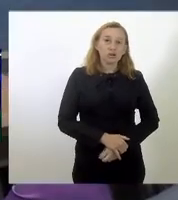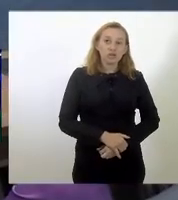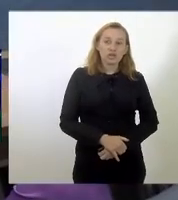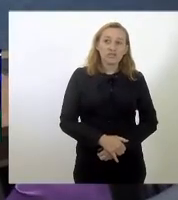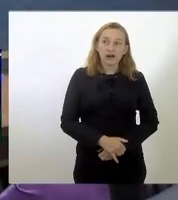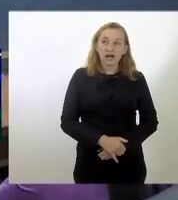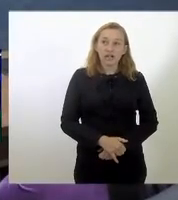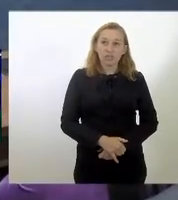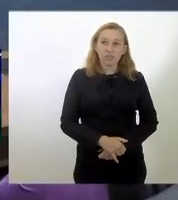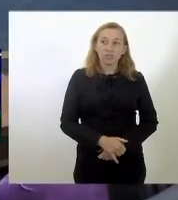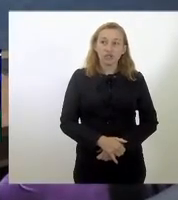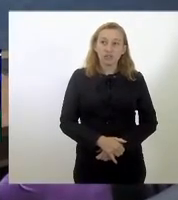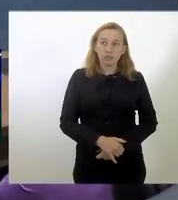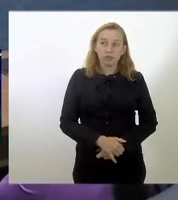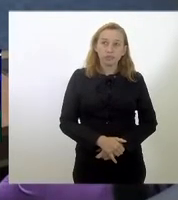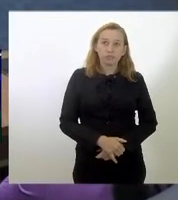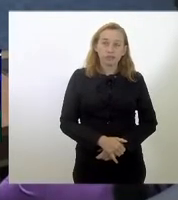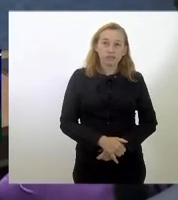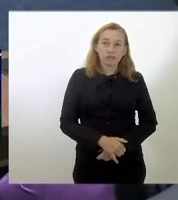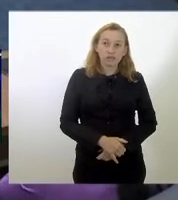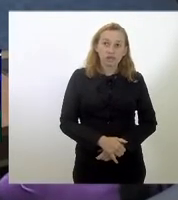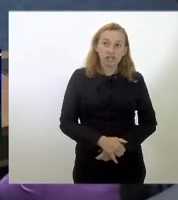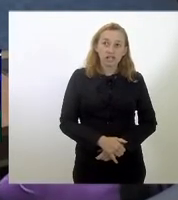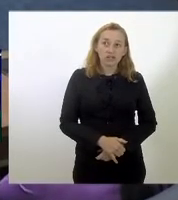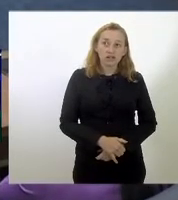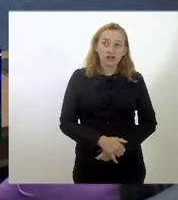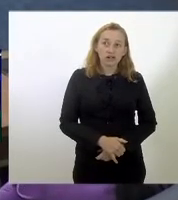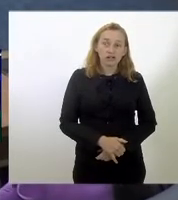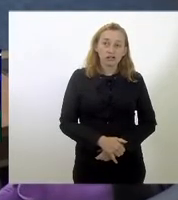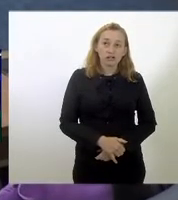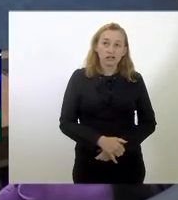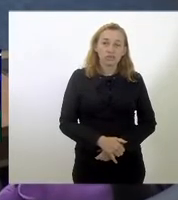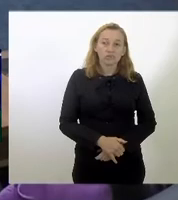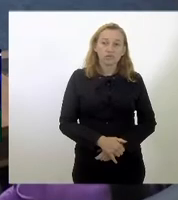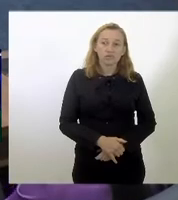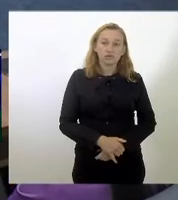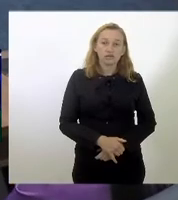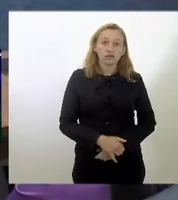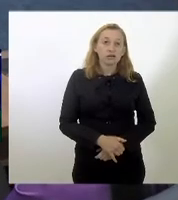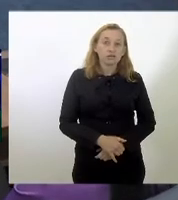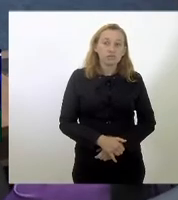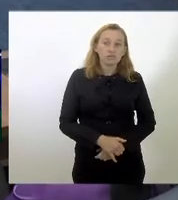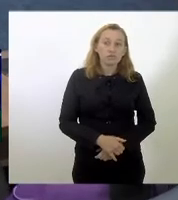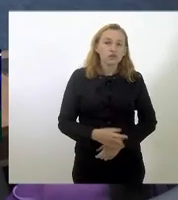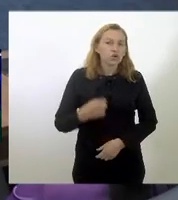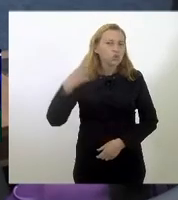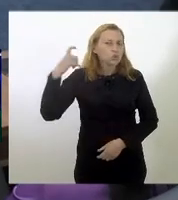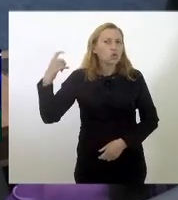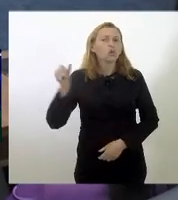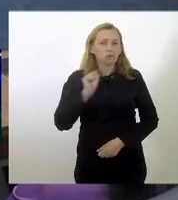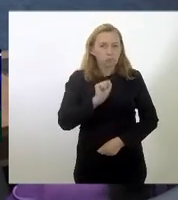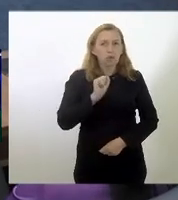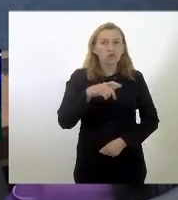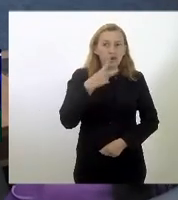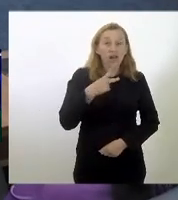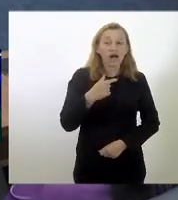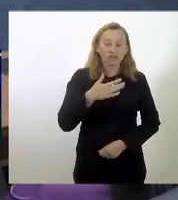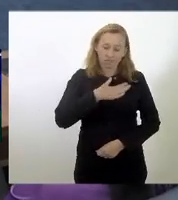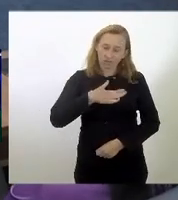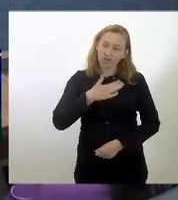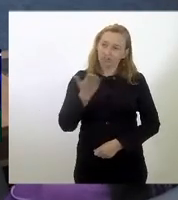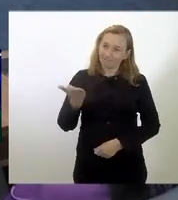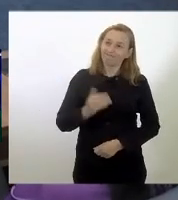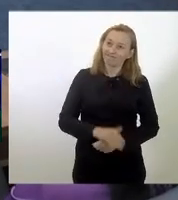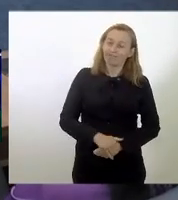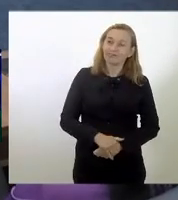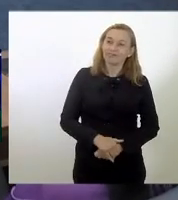Foi levar o irmão em casa. Não, ele está tá aqui na tela. Deputado Rosenberg, está com som, pode falar. Gostei dessa.